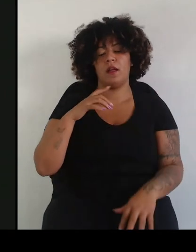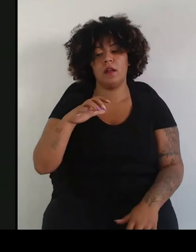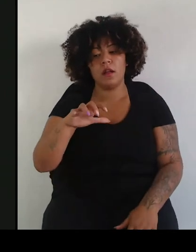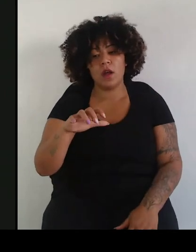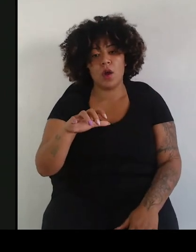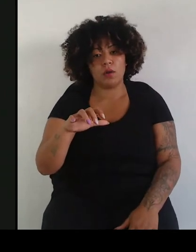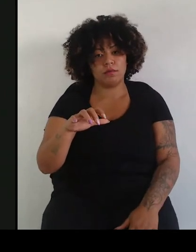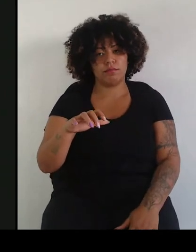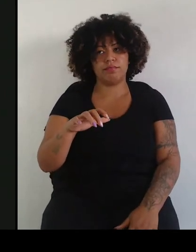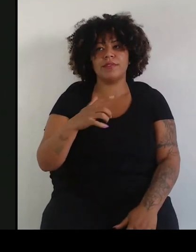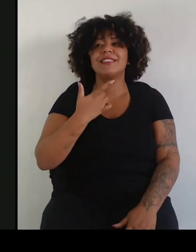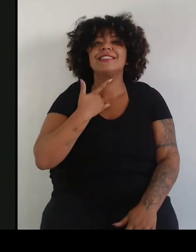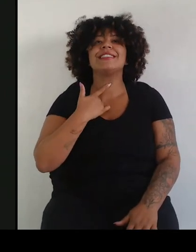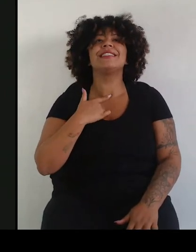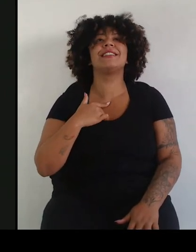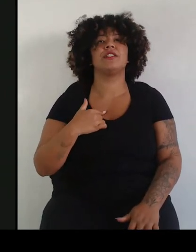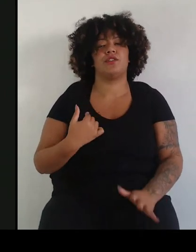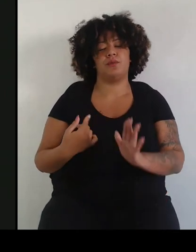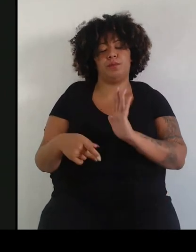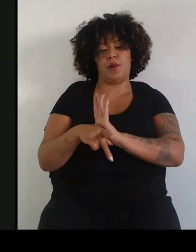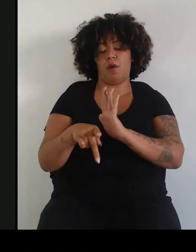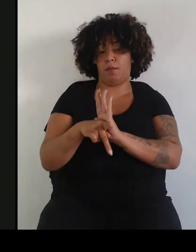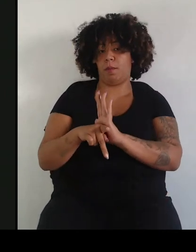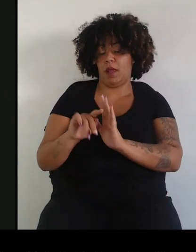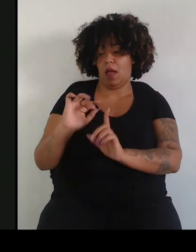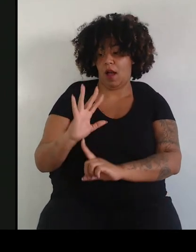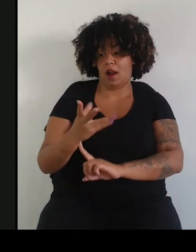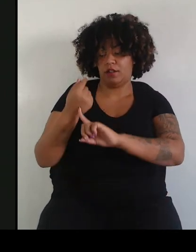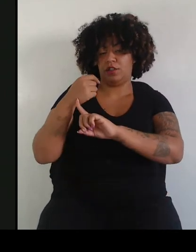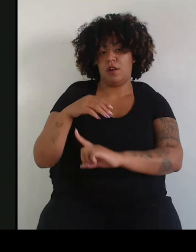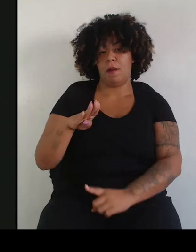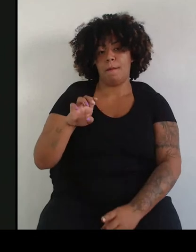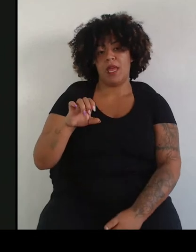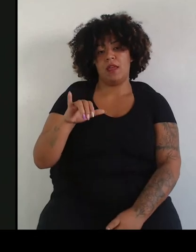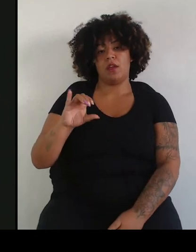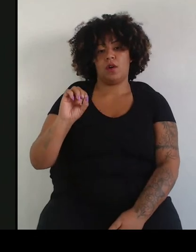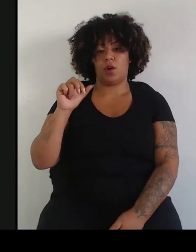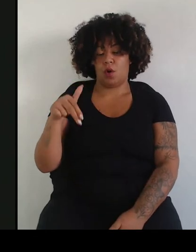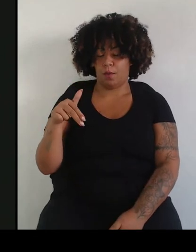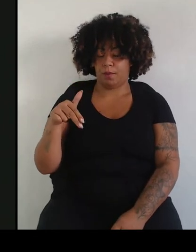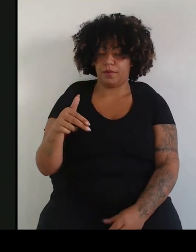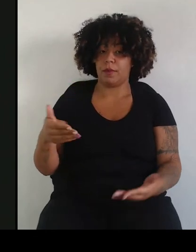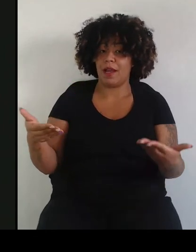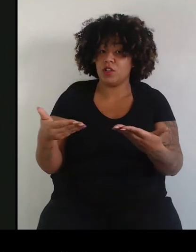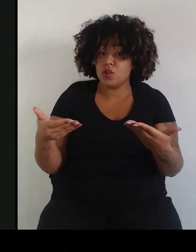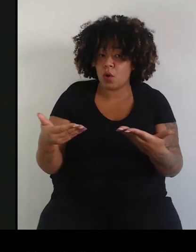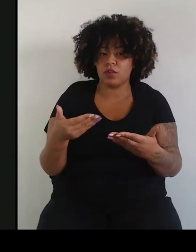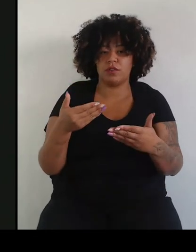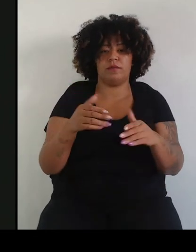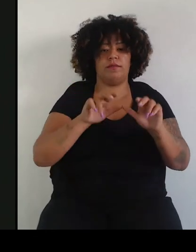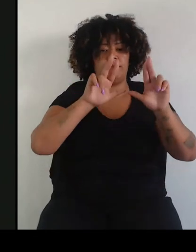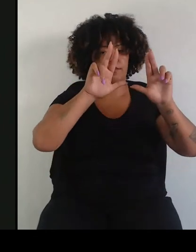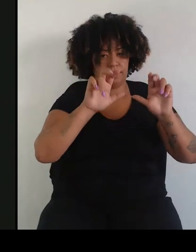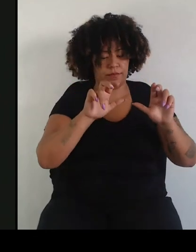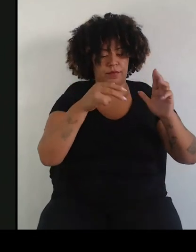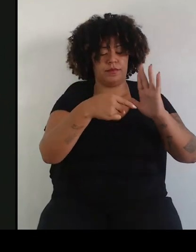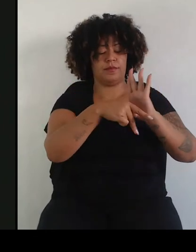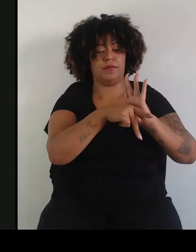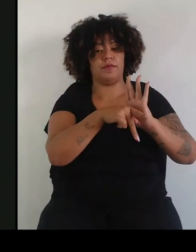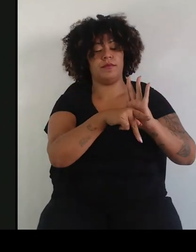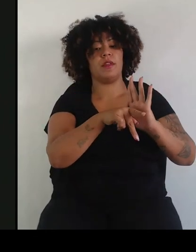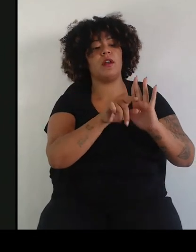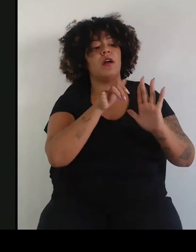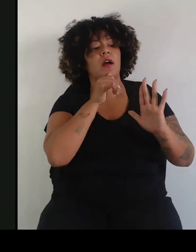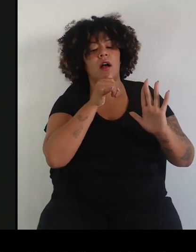por bem o monte principal da antropofagia é só me